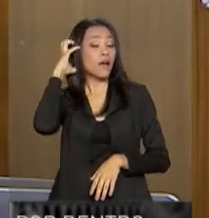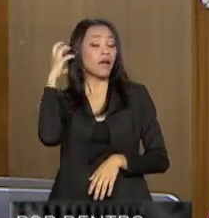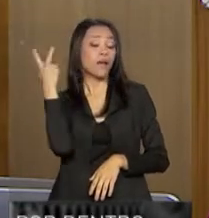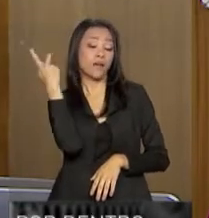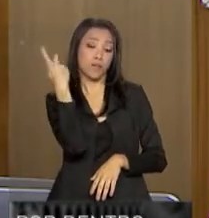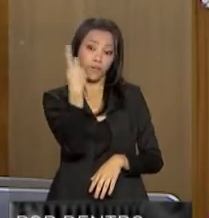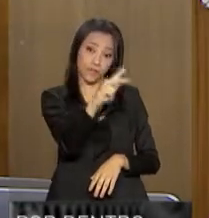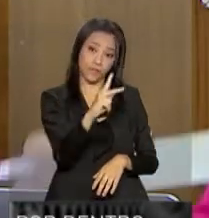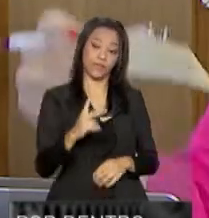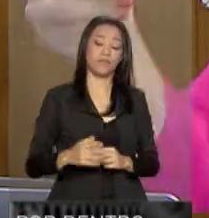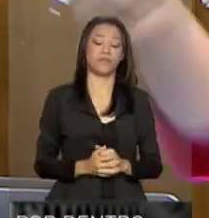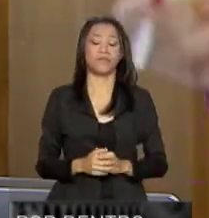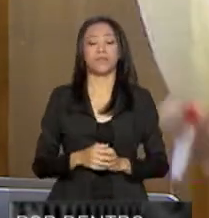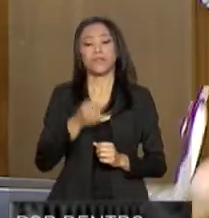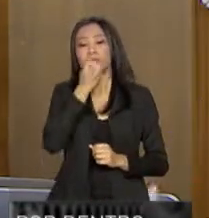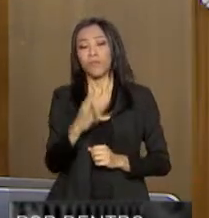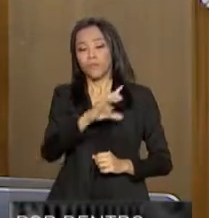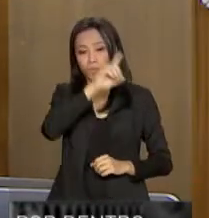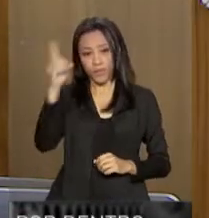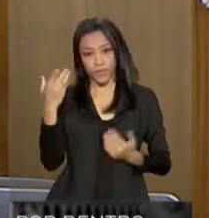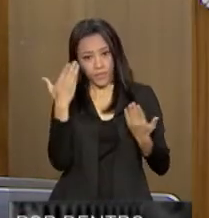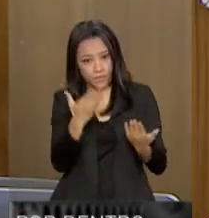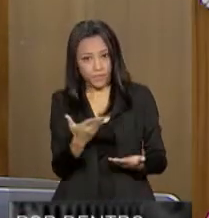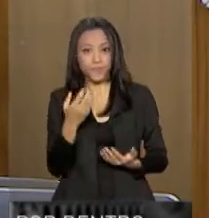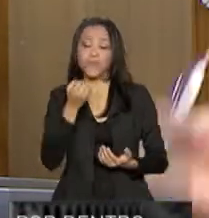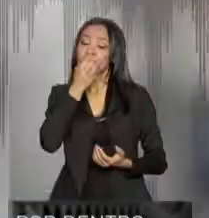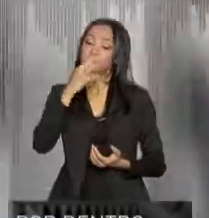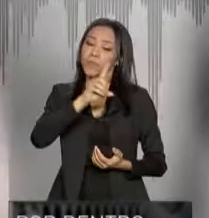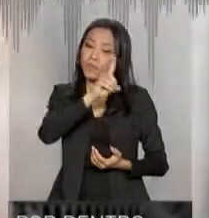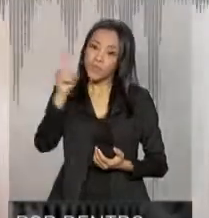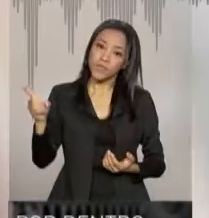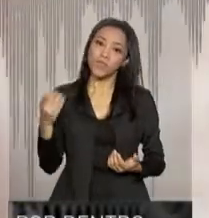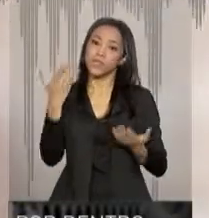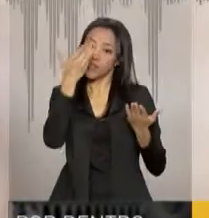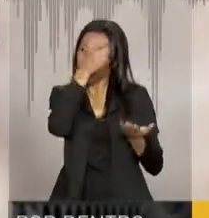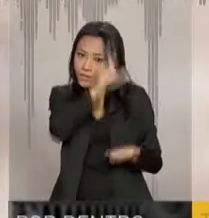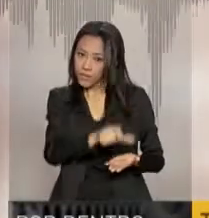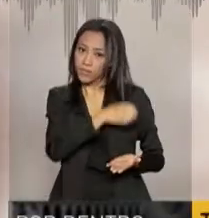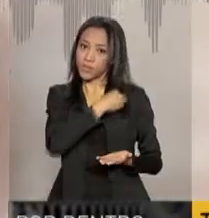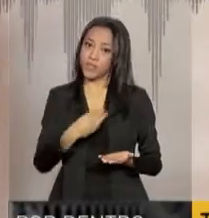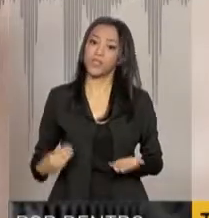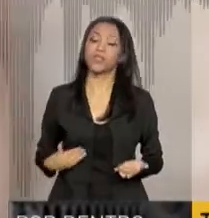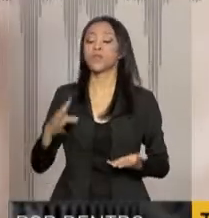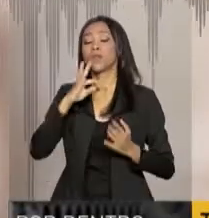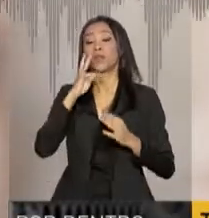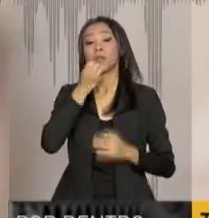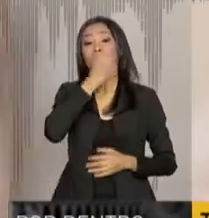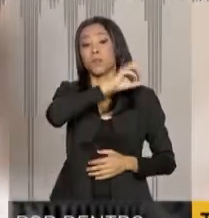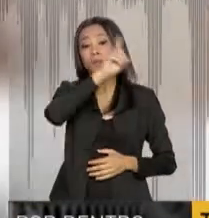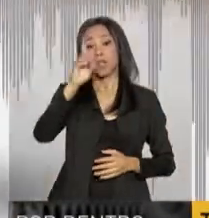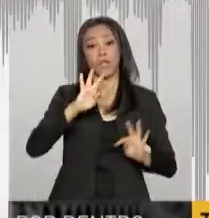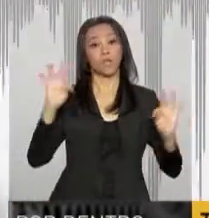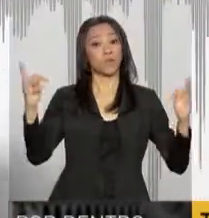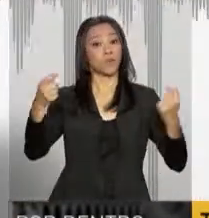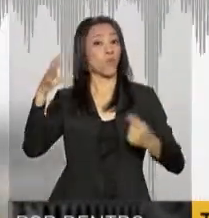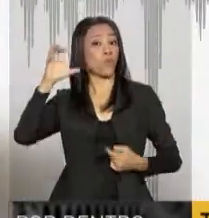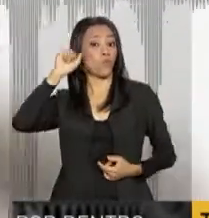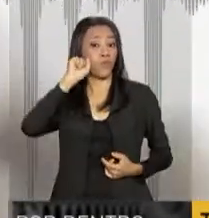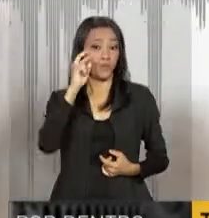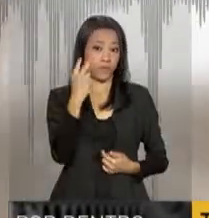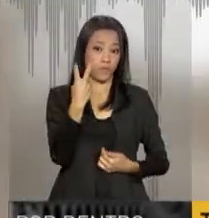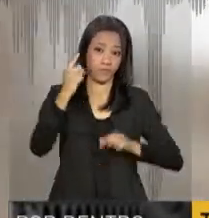ou até gol muito bom dia para você bom dia bom dia carla bundi um início bom dia a todos que estão nos ouvindo nos assistindo através dos órgãos de comunicação